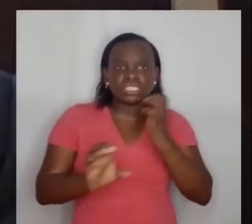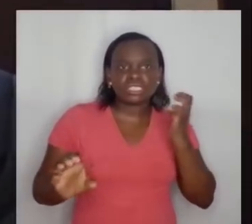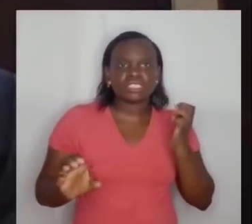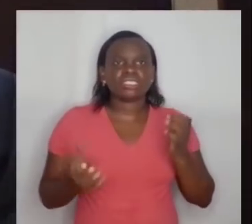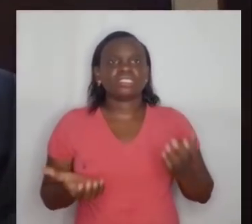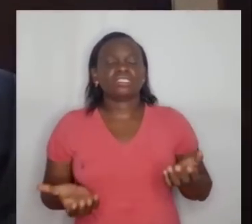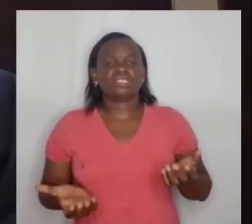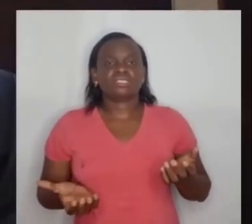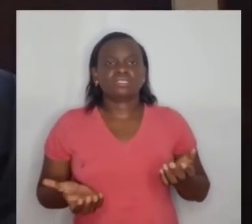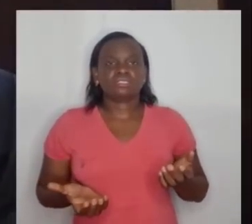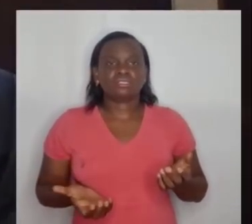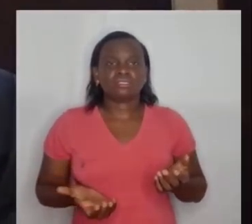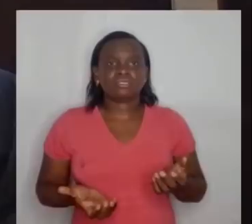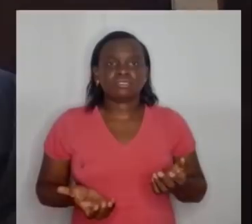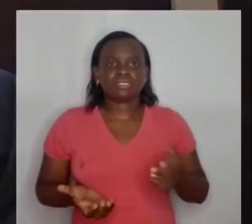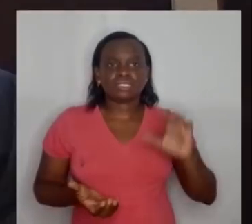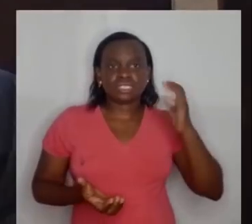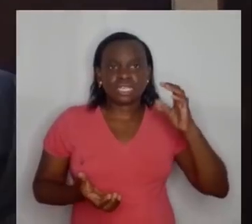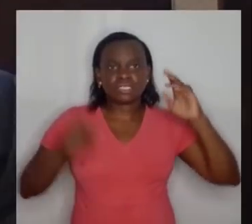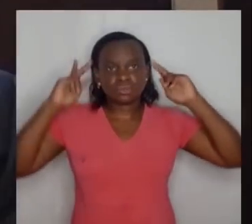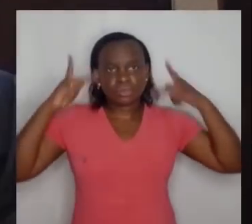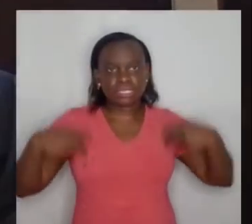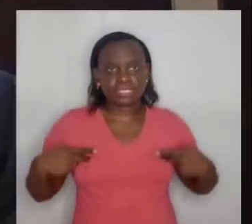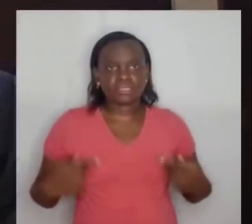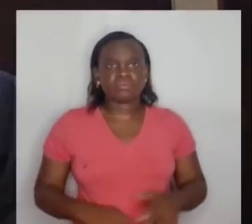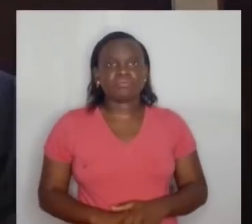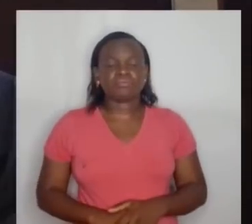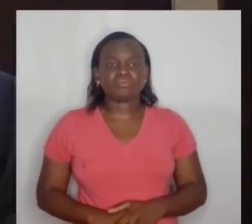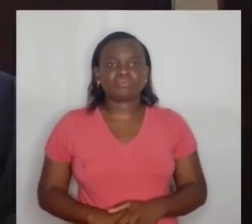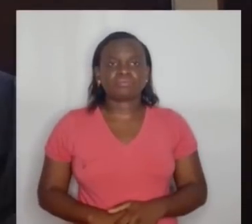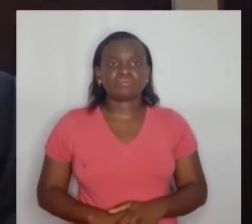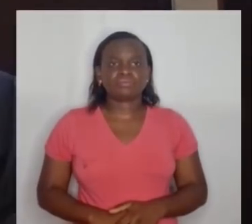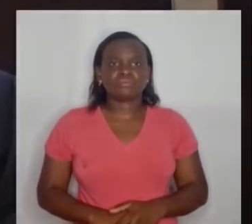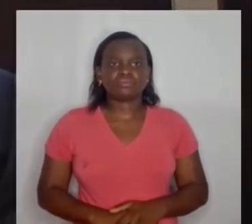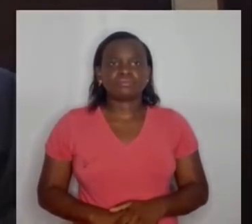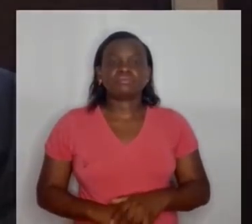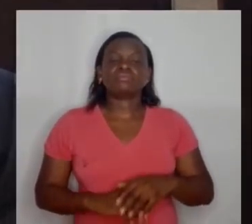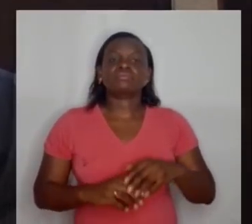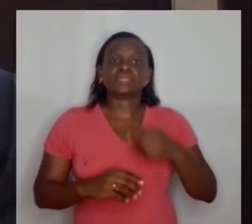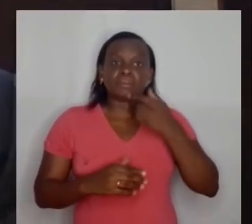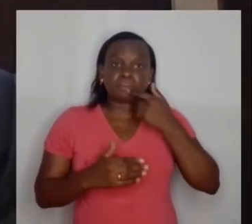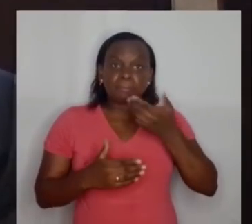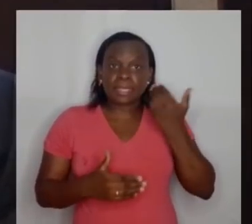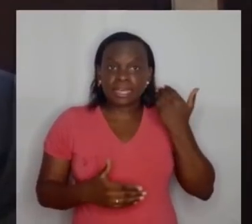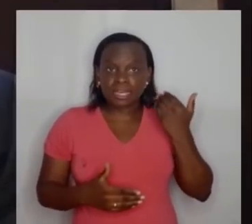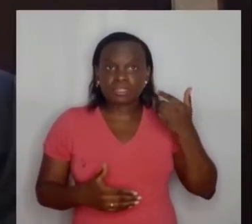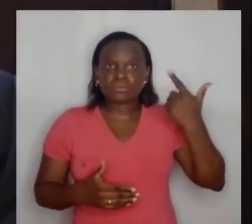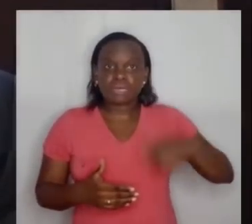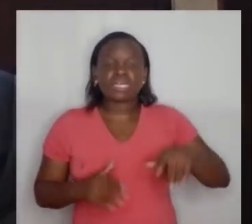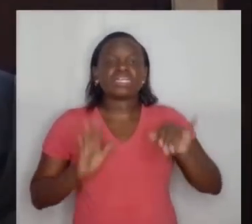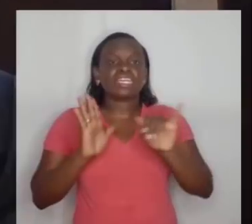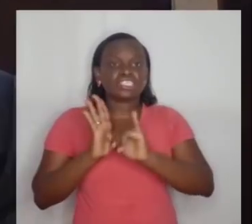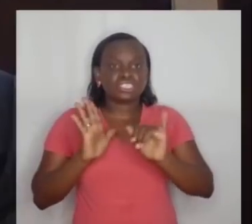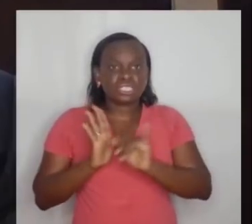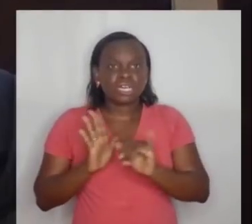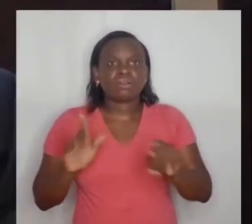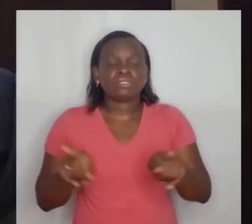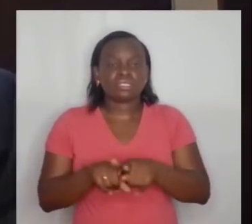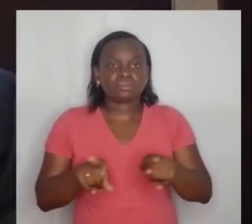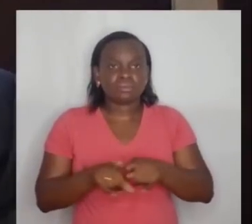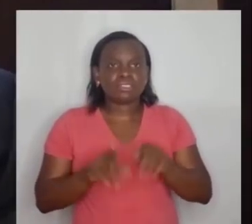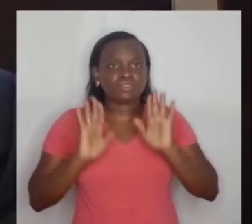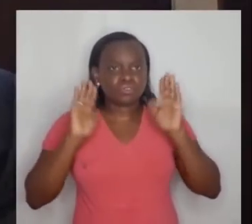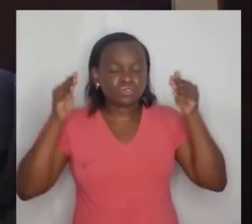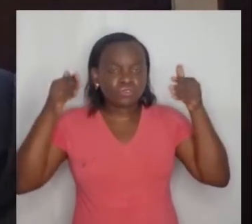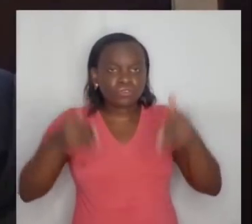engenharias e ciências humanas. Mais recentemente, lançamos editais